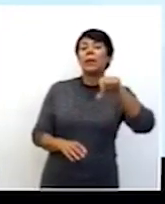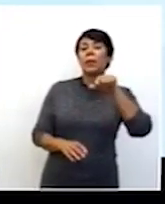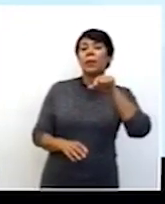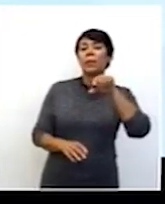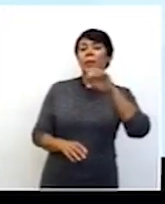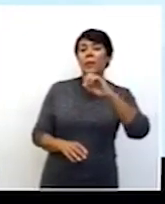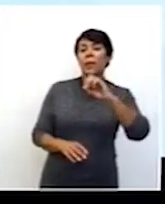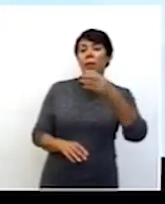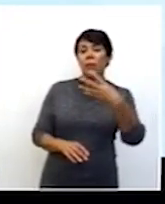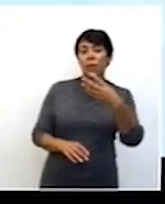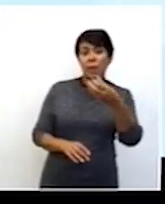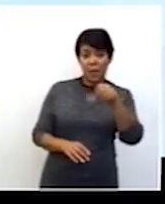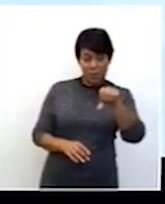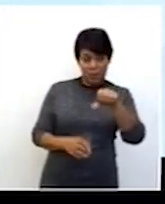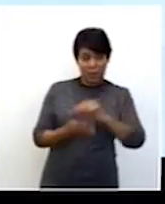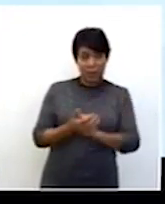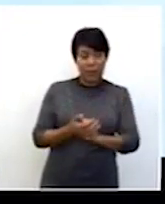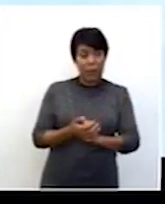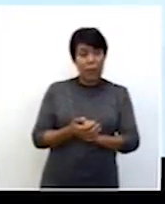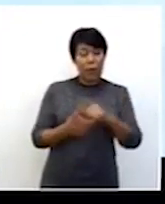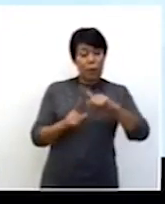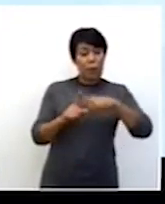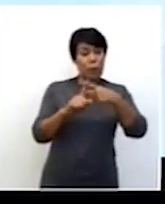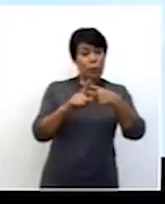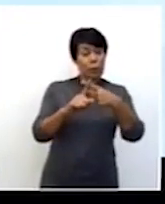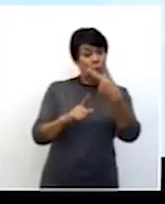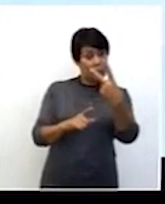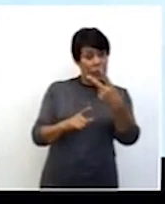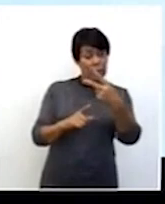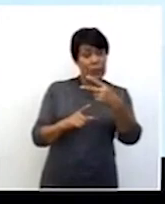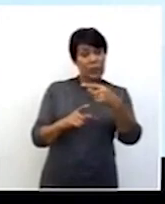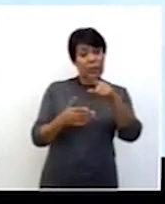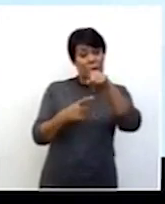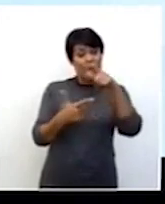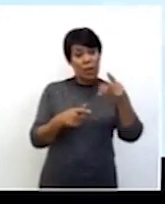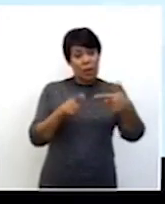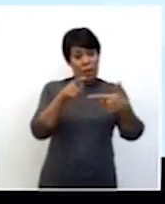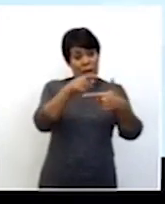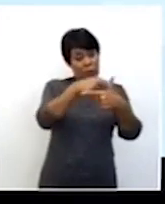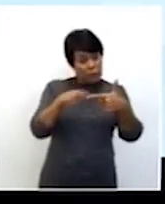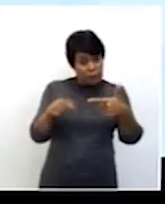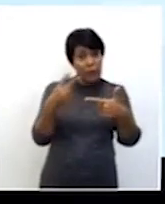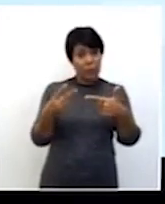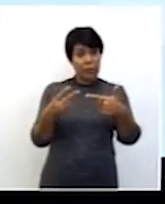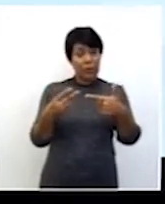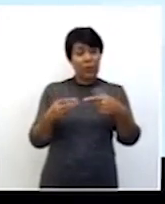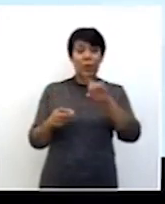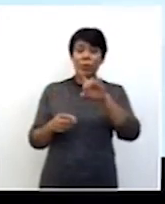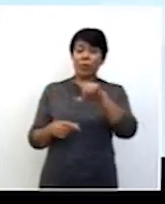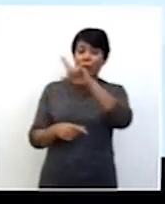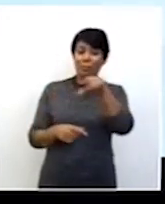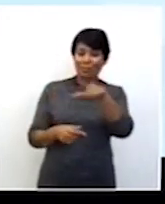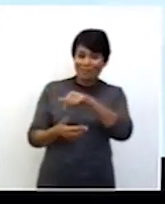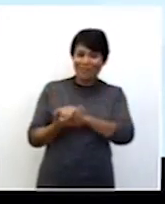legal, tá multiplicando por 2 e dividindo por 2, eu divido. Só cancelar, né? E aí eu tenho